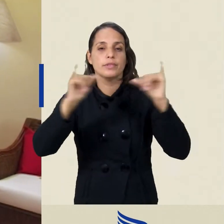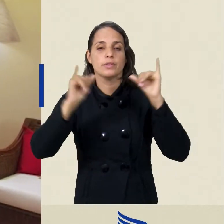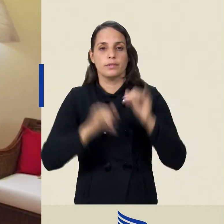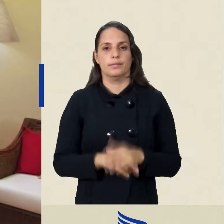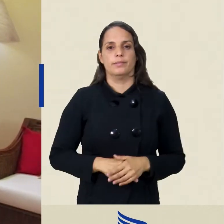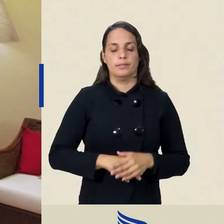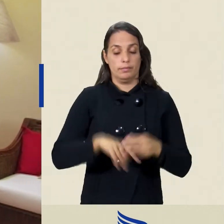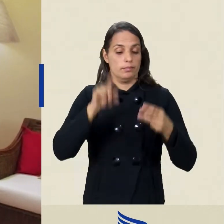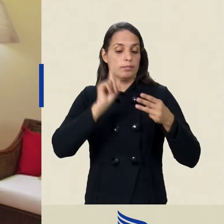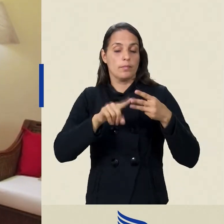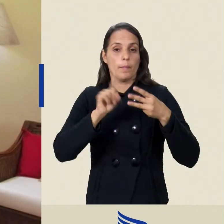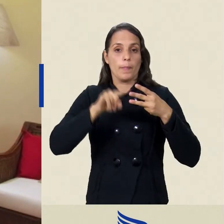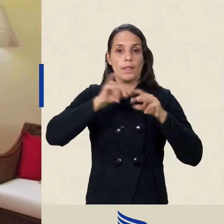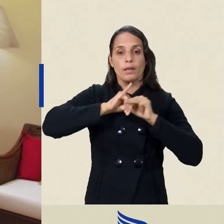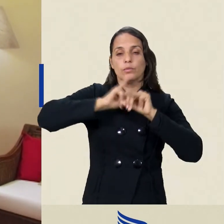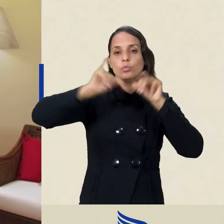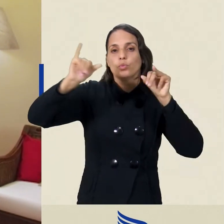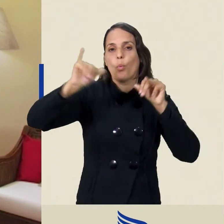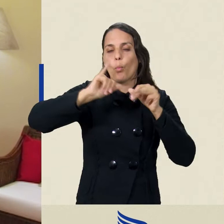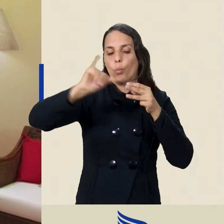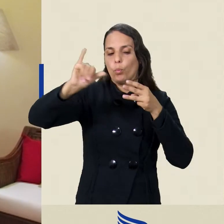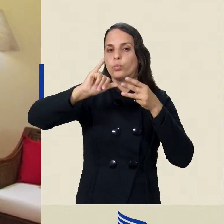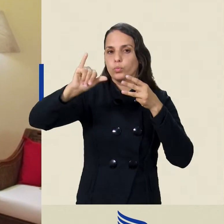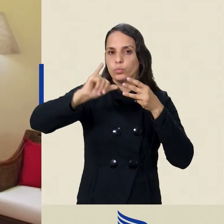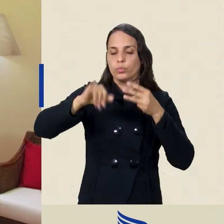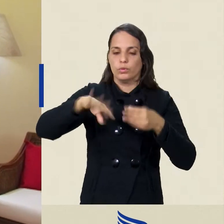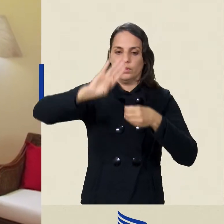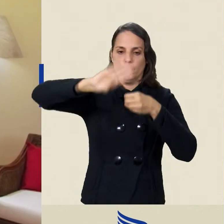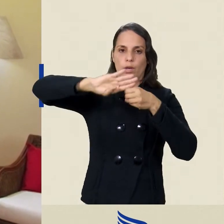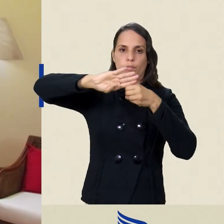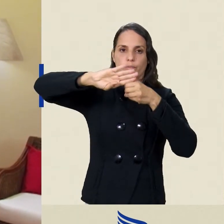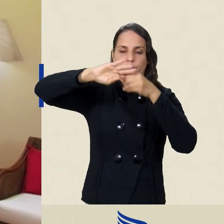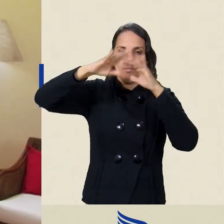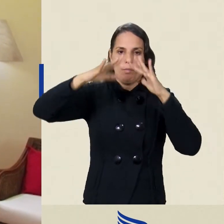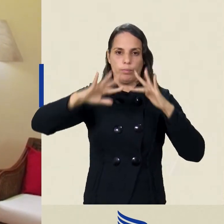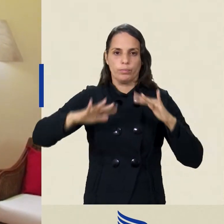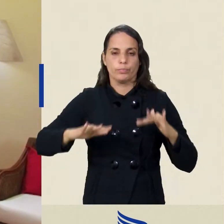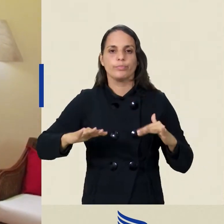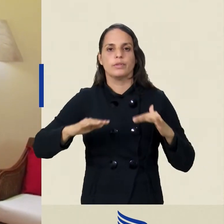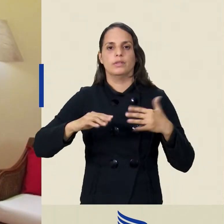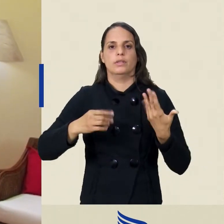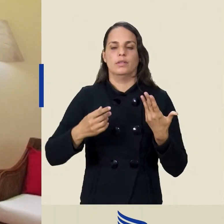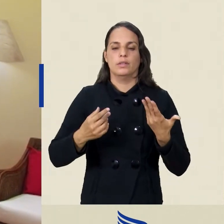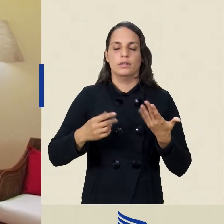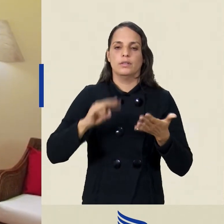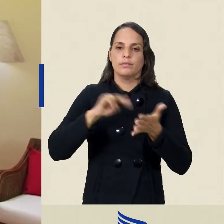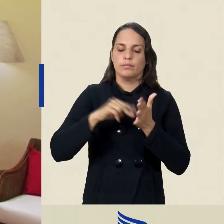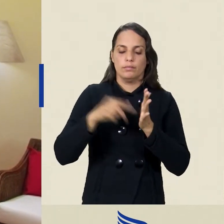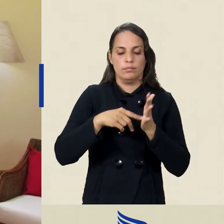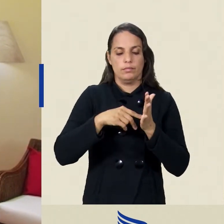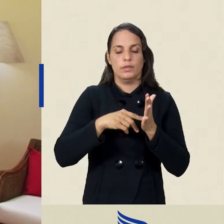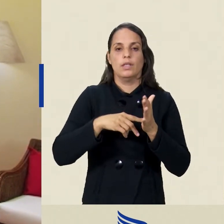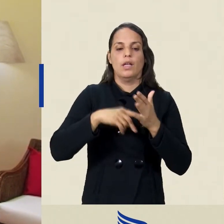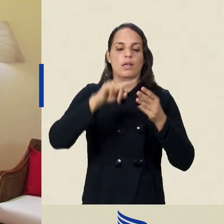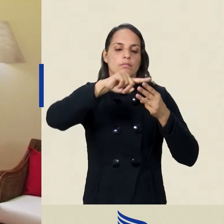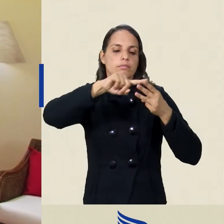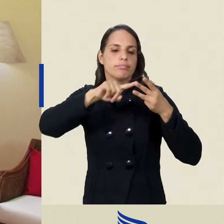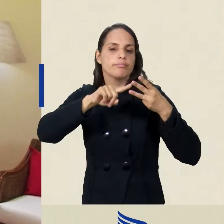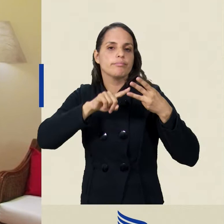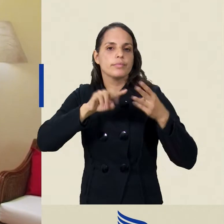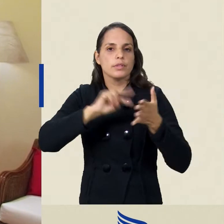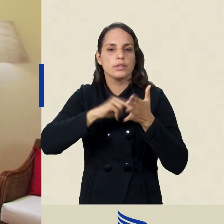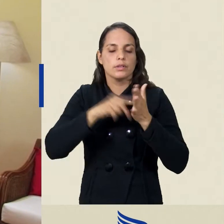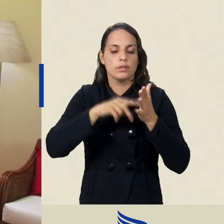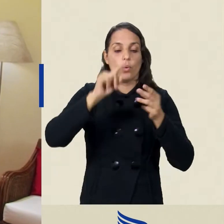mensagem angélica, anunciando a queda de Babilônia mística, nos traz 3 aplicações. São elas: